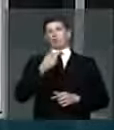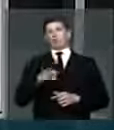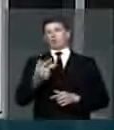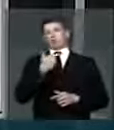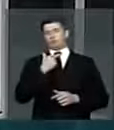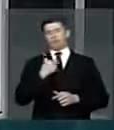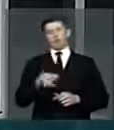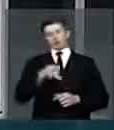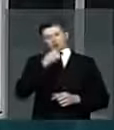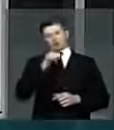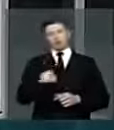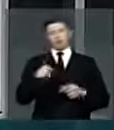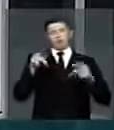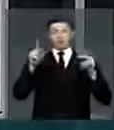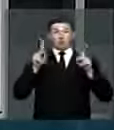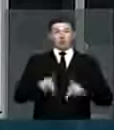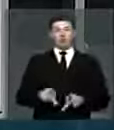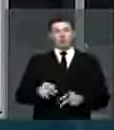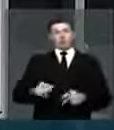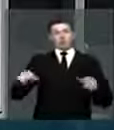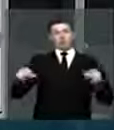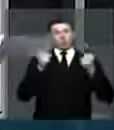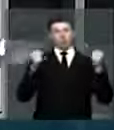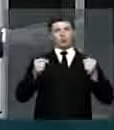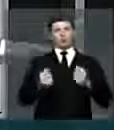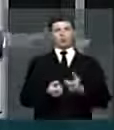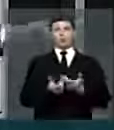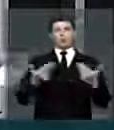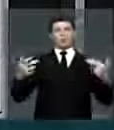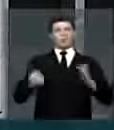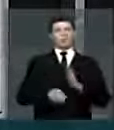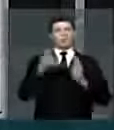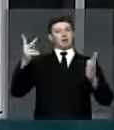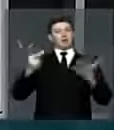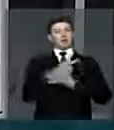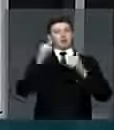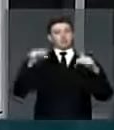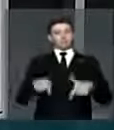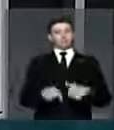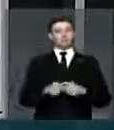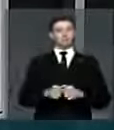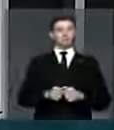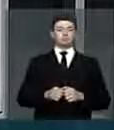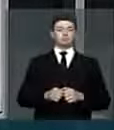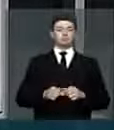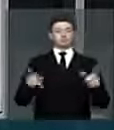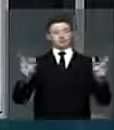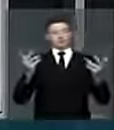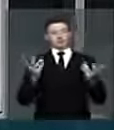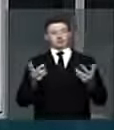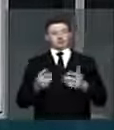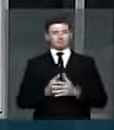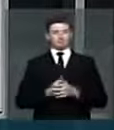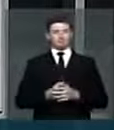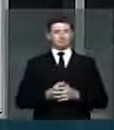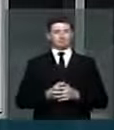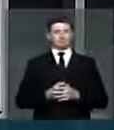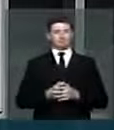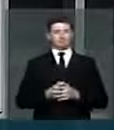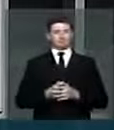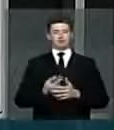tristeza. A nação está indignada com vários fatos, que não vou citar agora aqui, mas que realmente nos deixam,